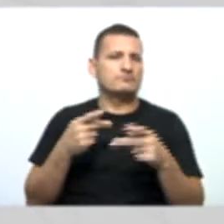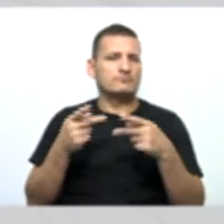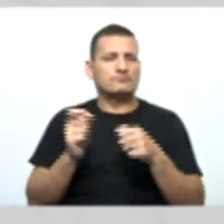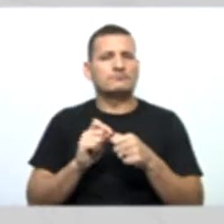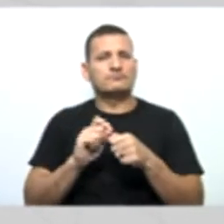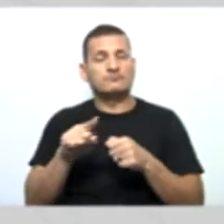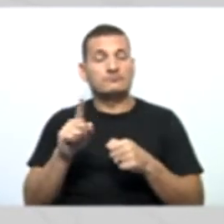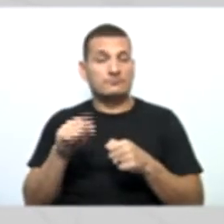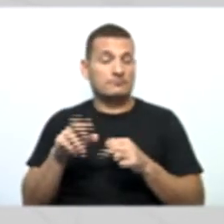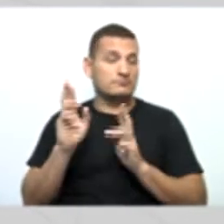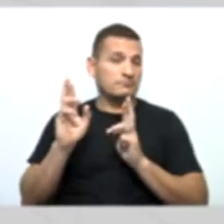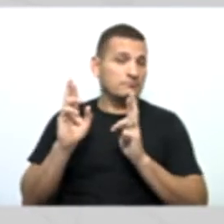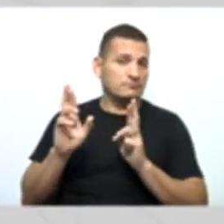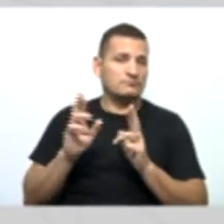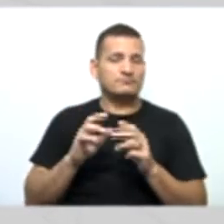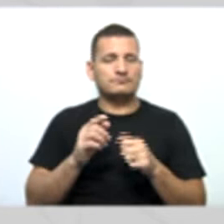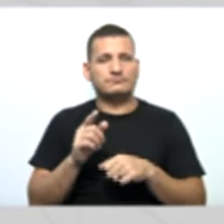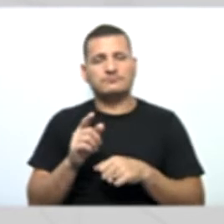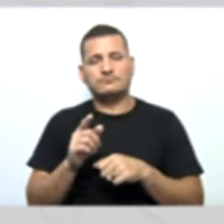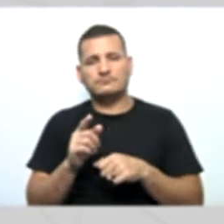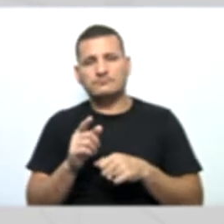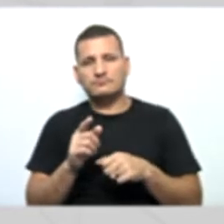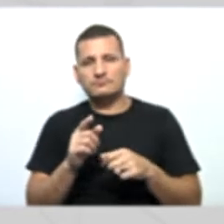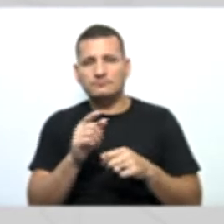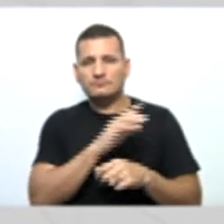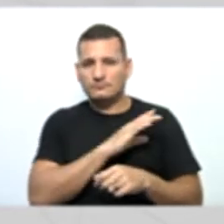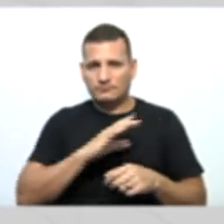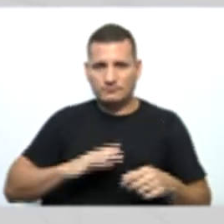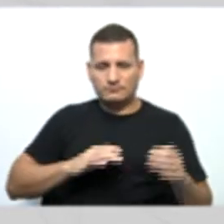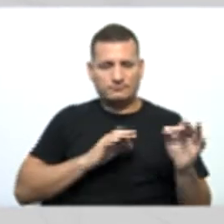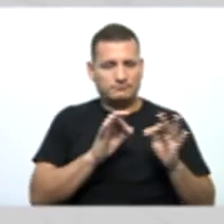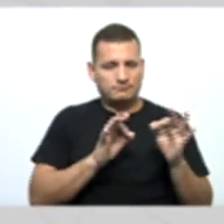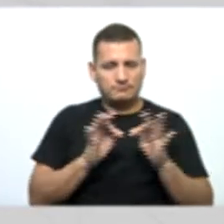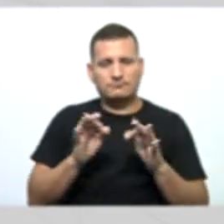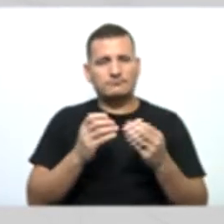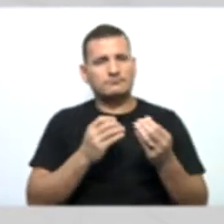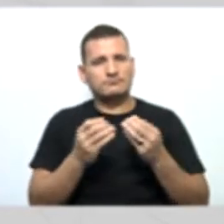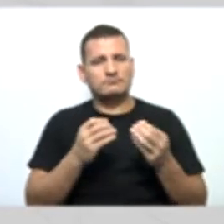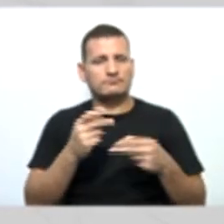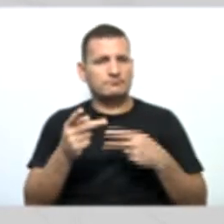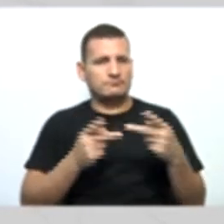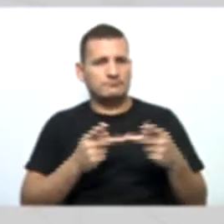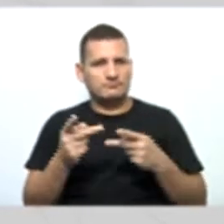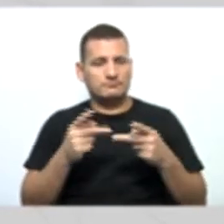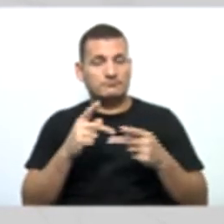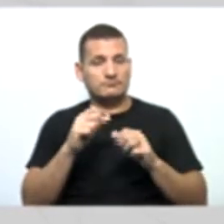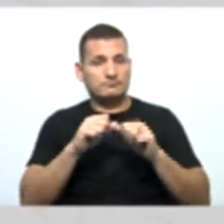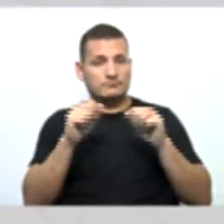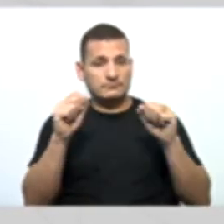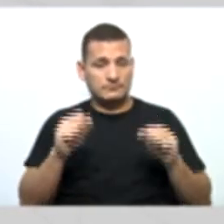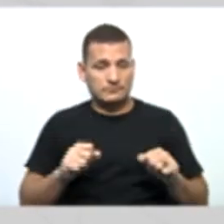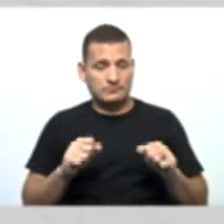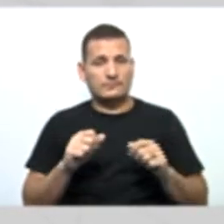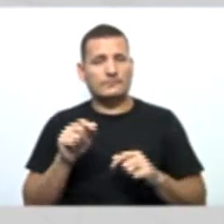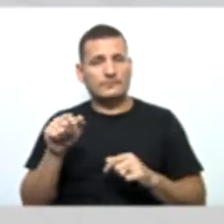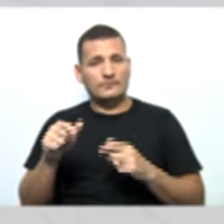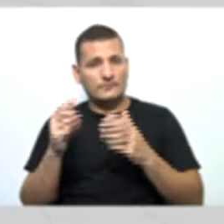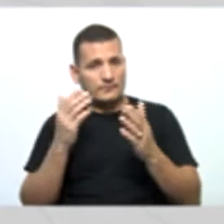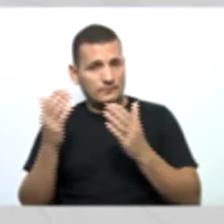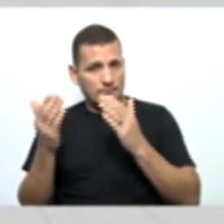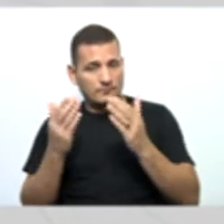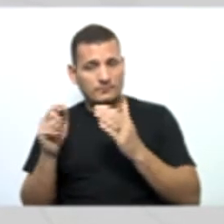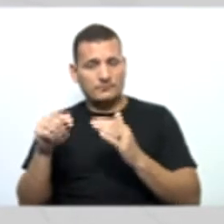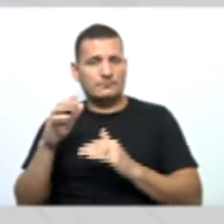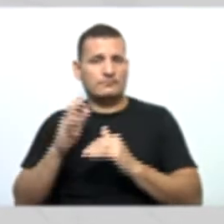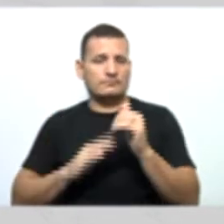gerência, coordenação das atividades necessárias da construção do sistema. O analista é o profissional que deve